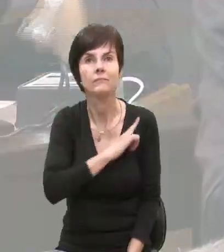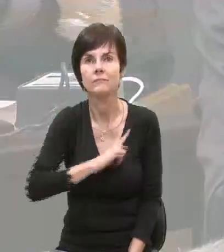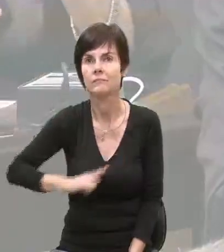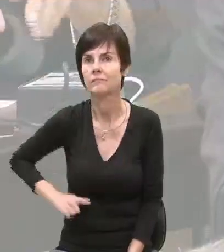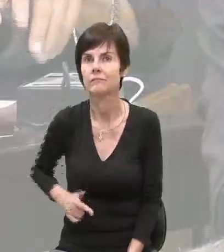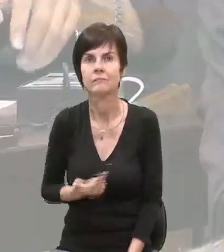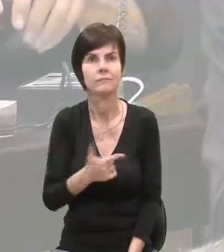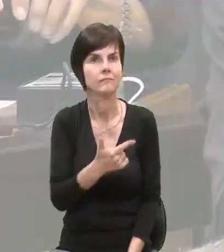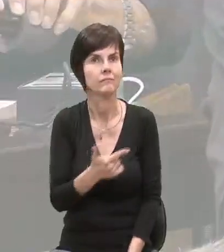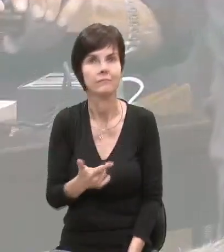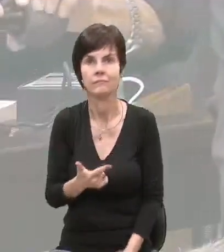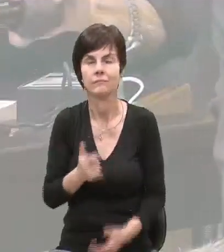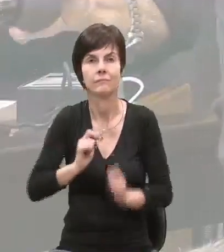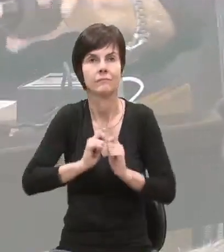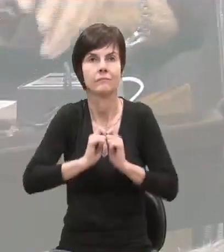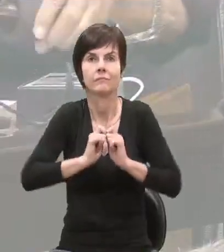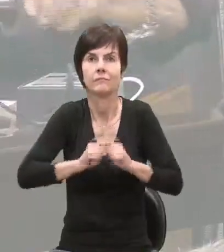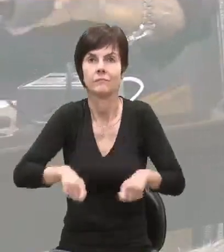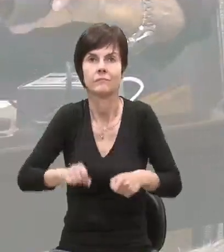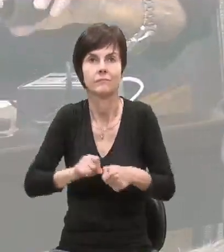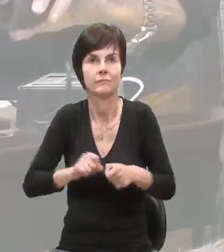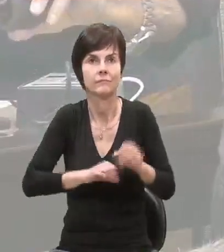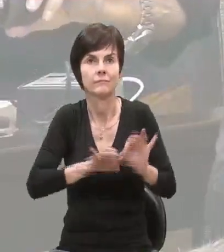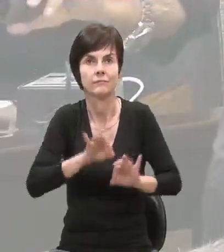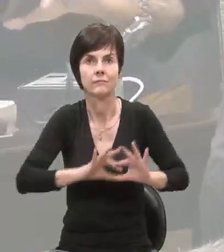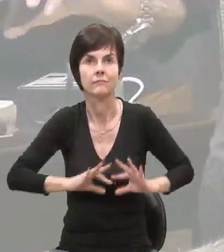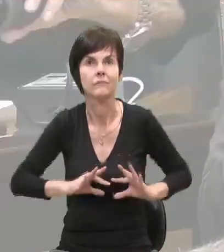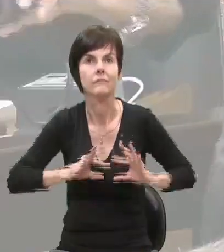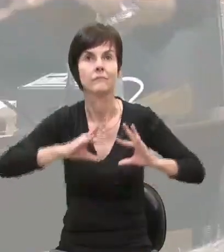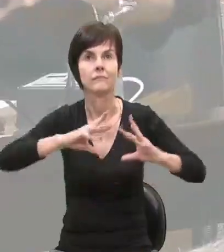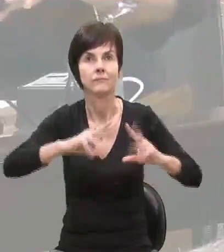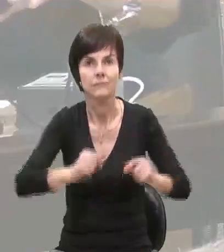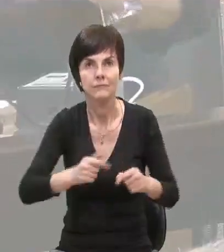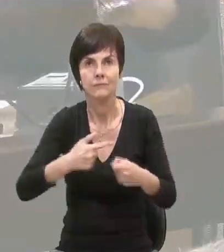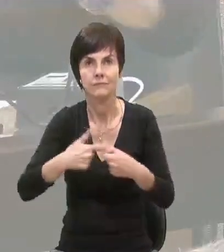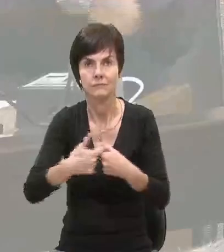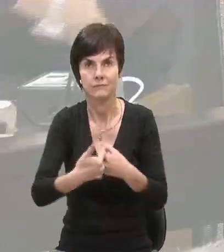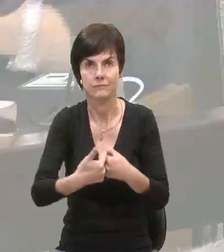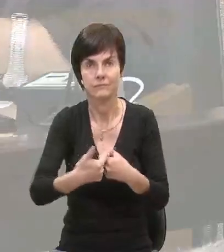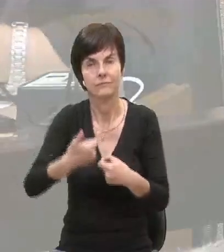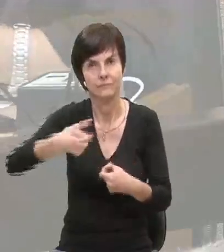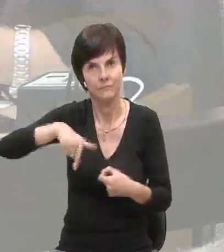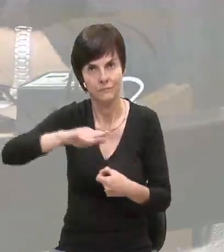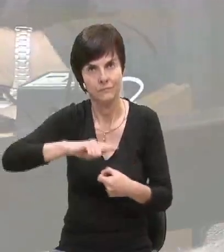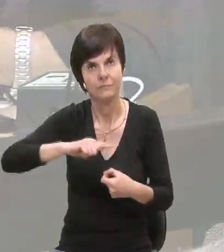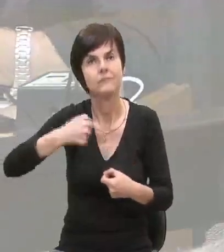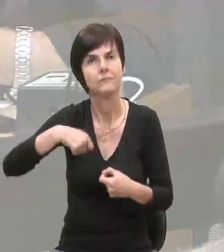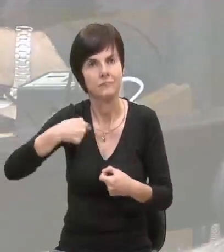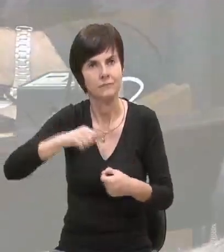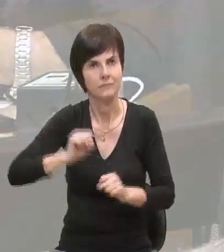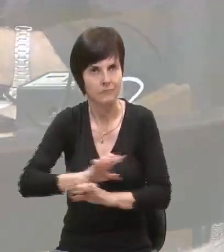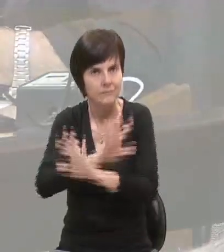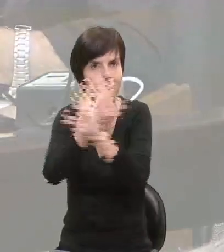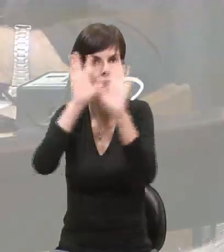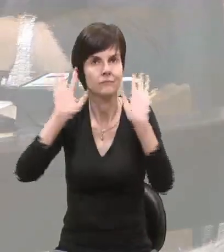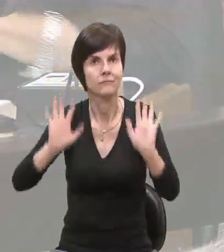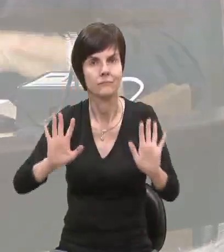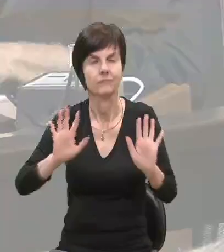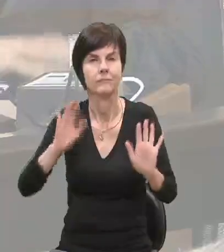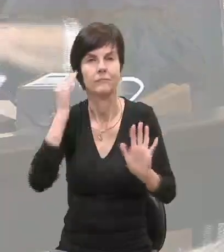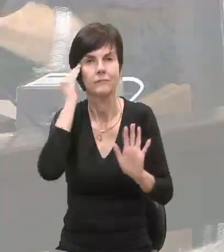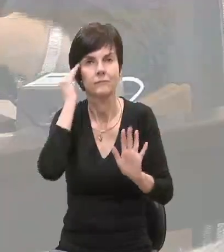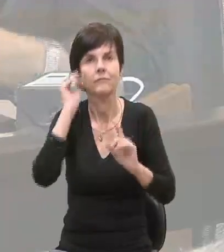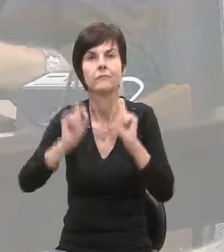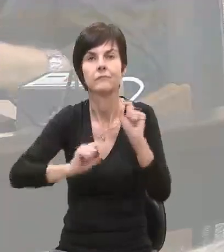tem corpo técnico para fazer projetos para tudo. Então a gente tem que ser razoável e entender isso. O que